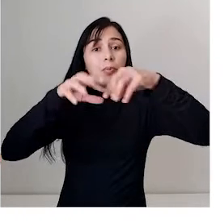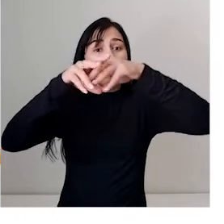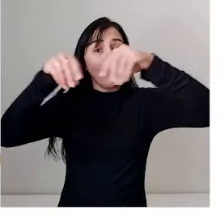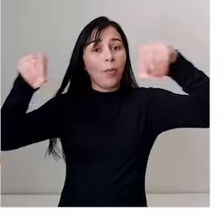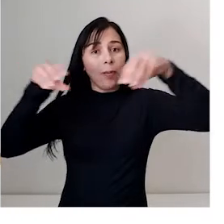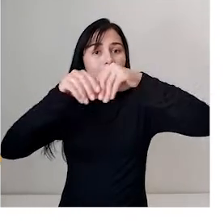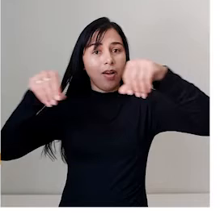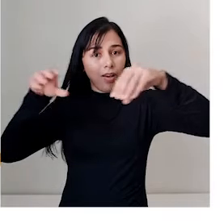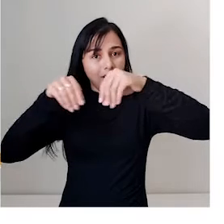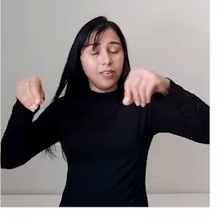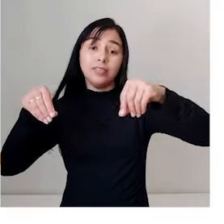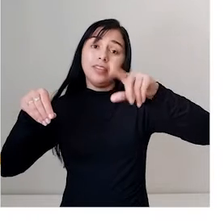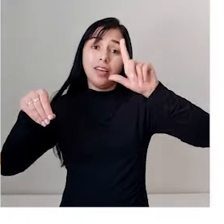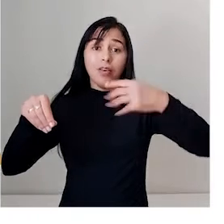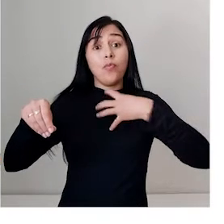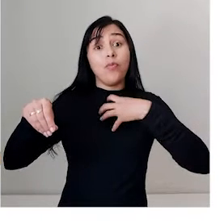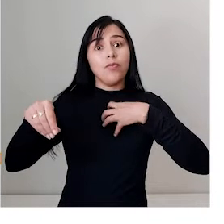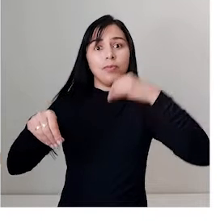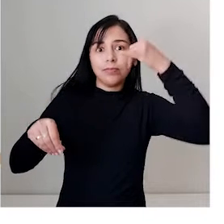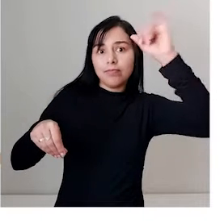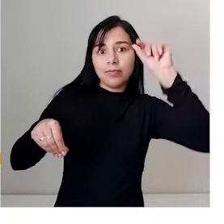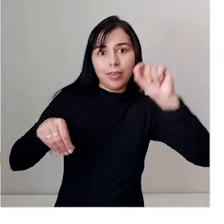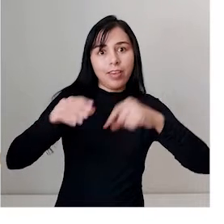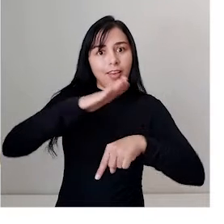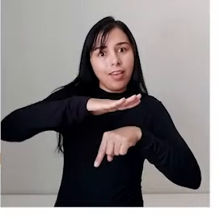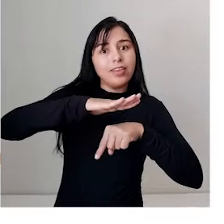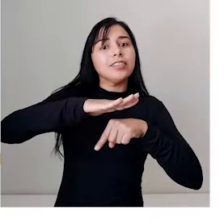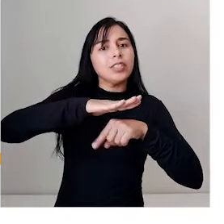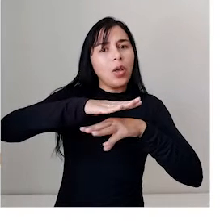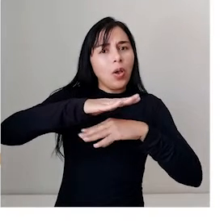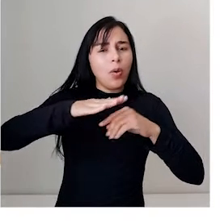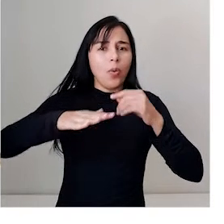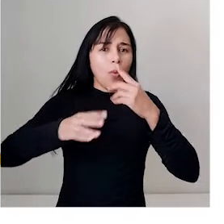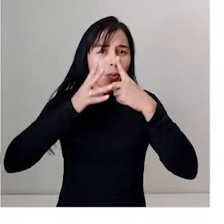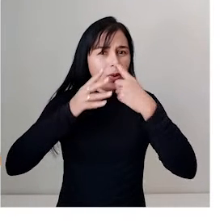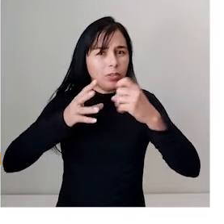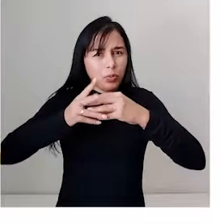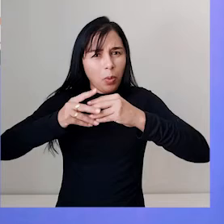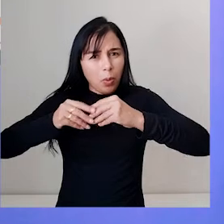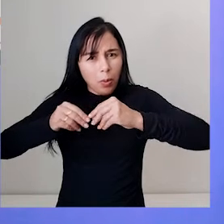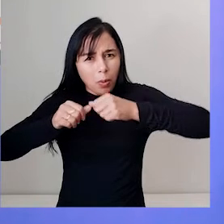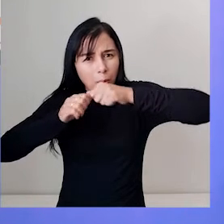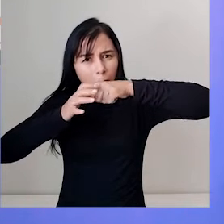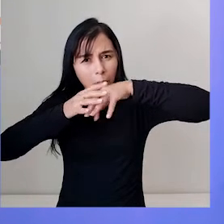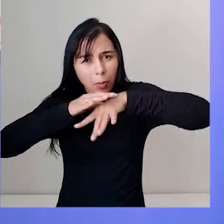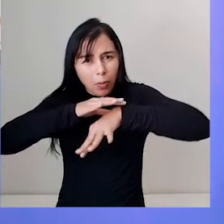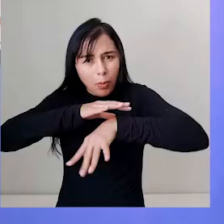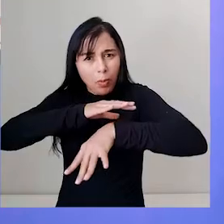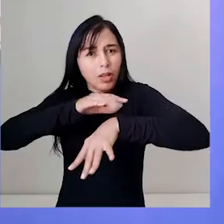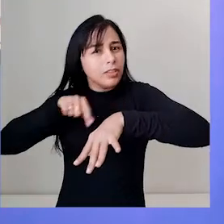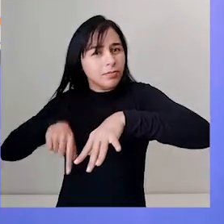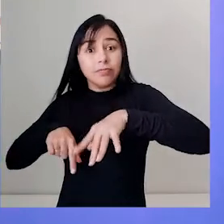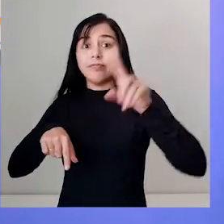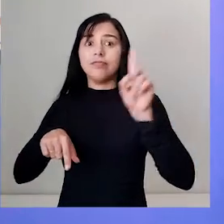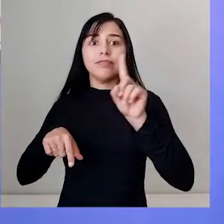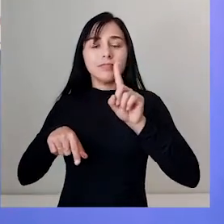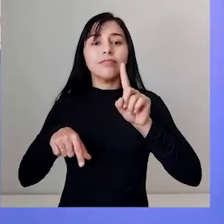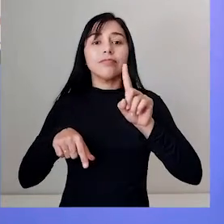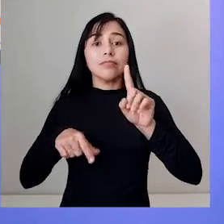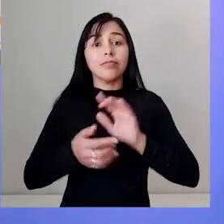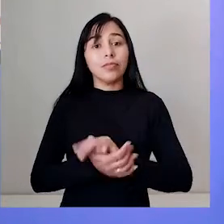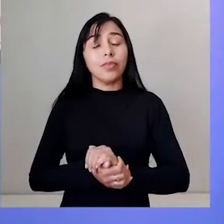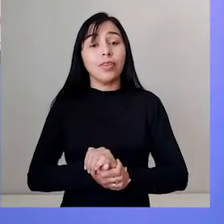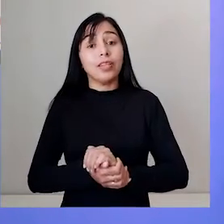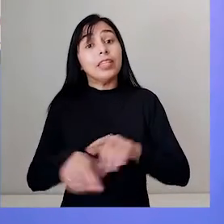até as nossas águas subterrâneas, aos nossos lençóis freáticos. Além disso,